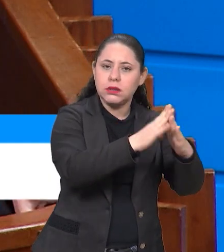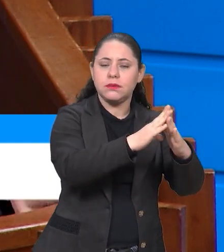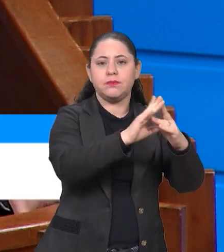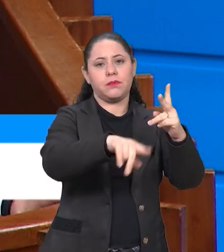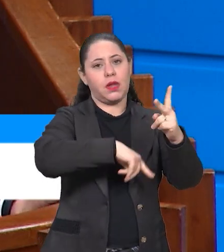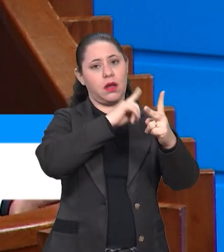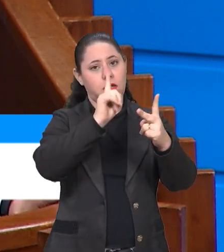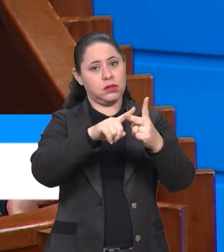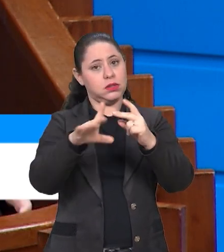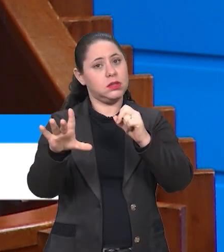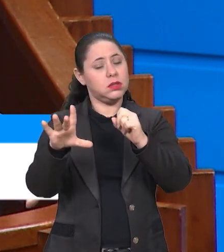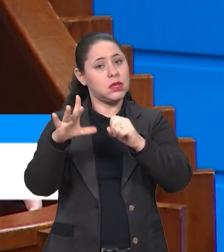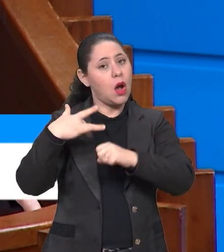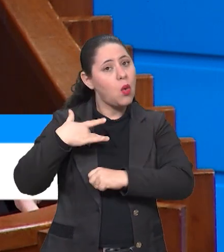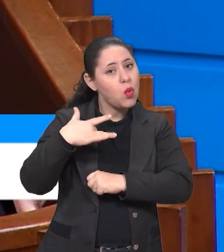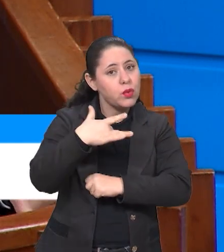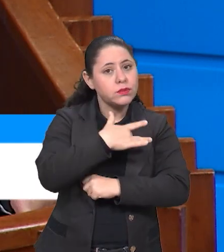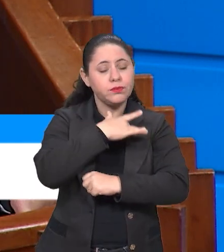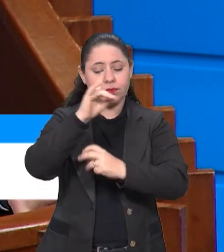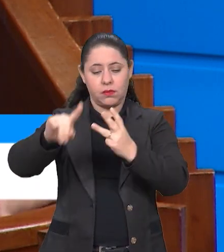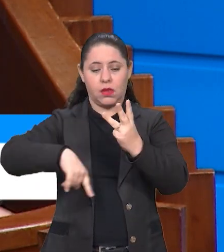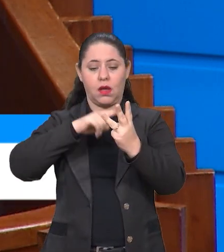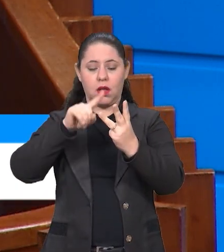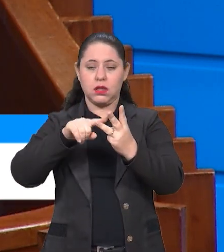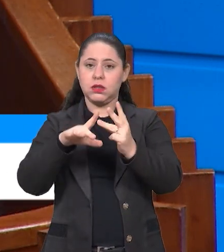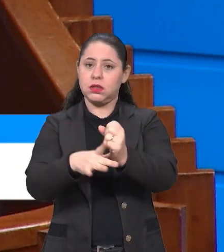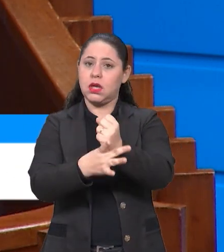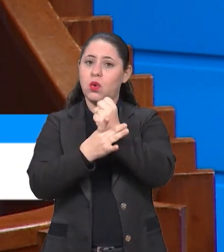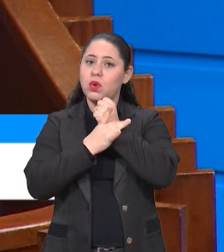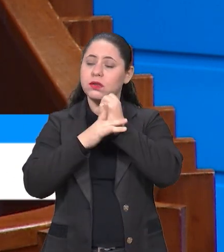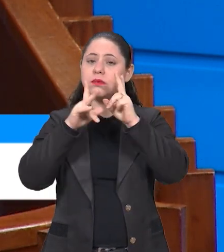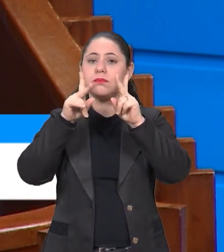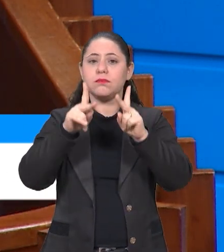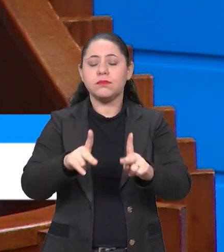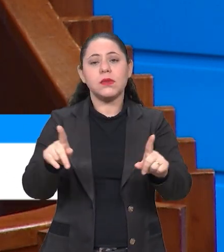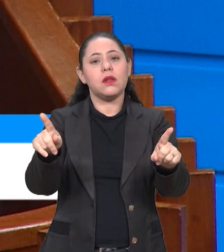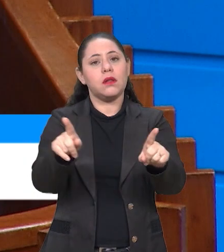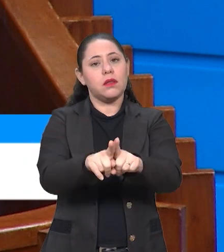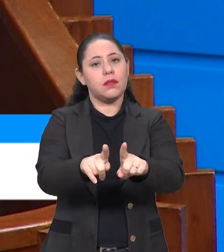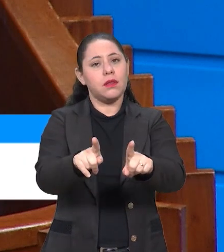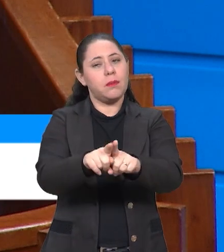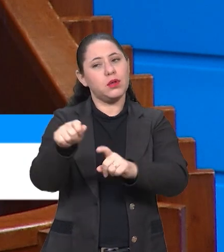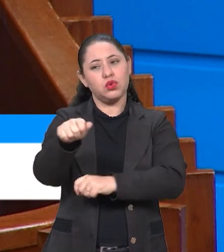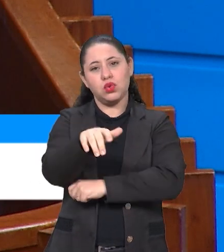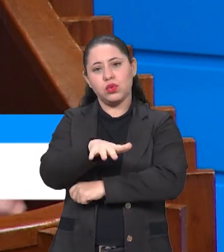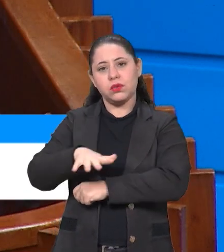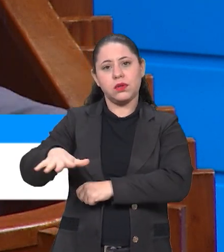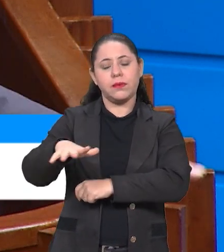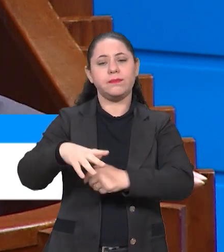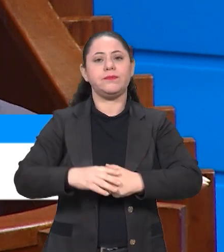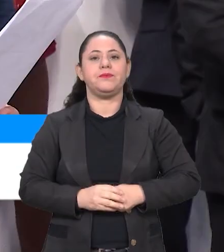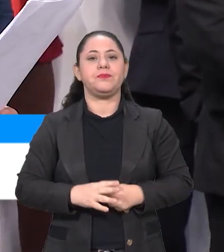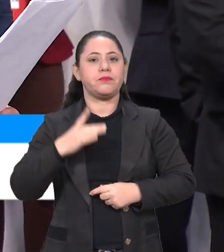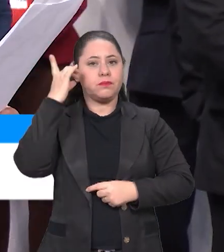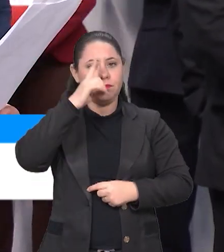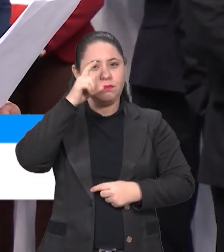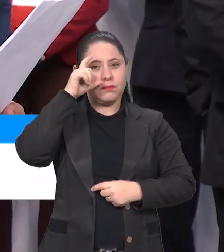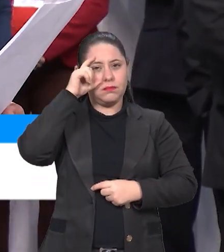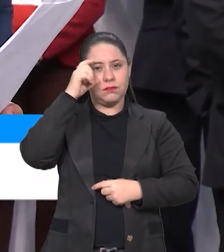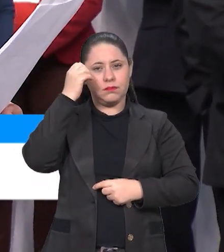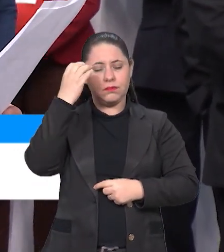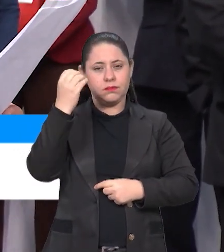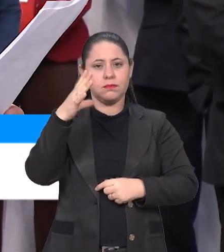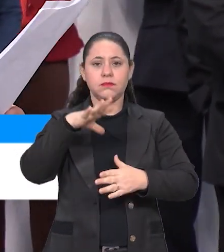de habitação, na área de saúde, na área de segurança pública e no social. O